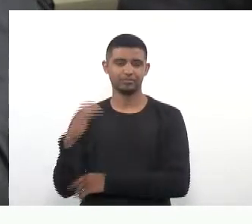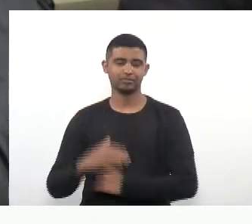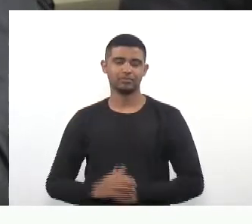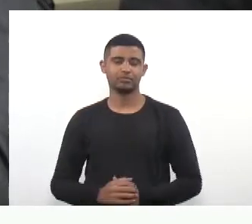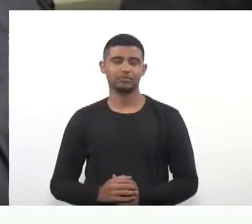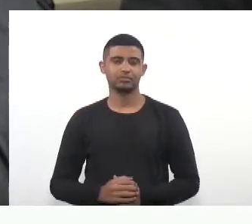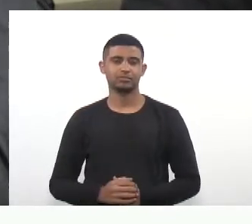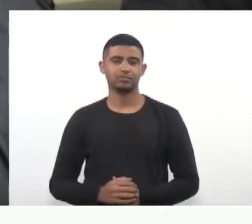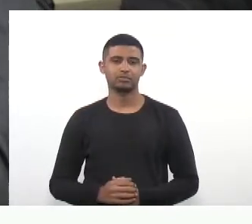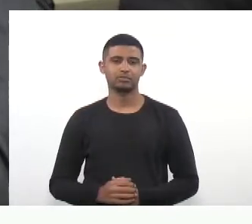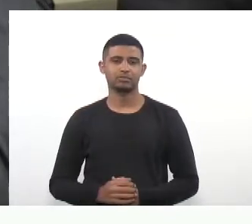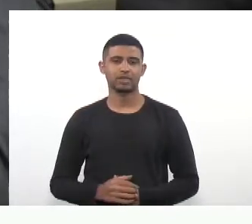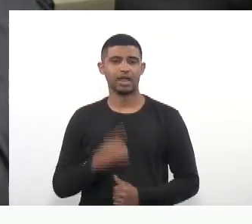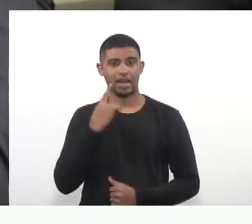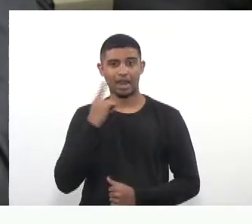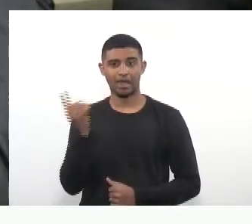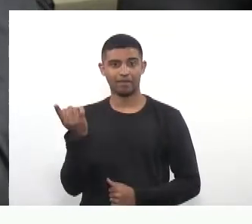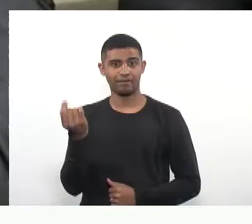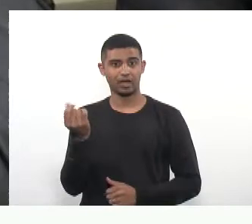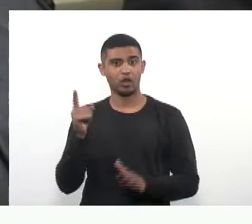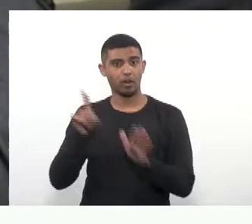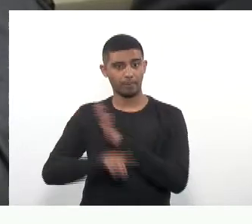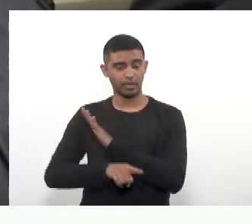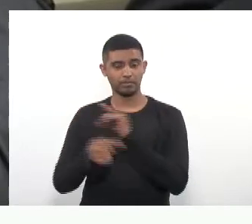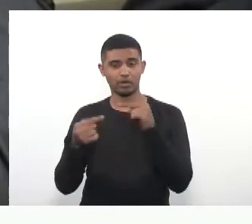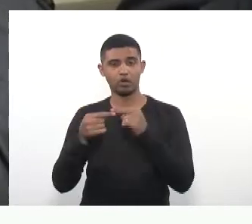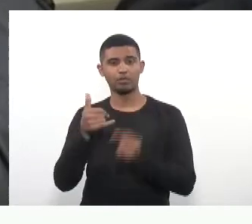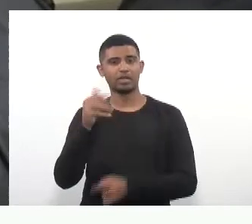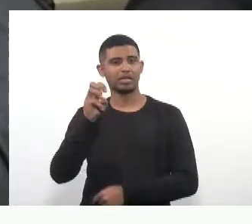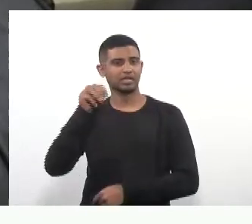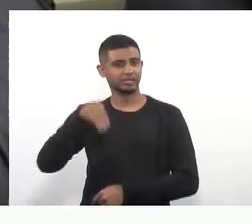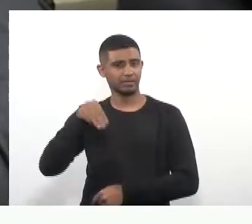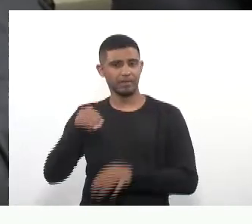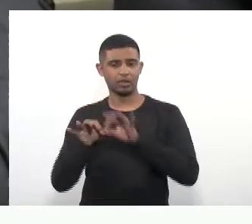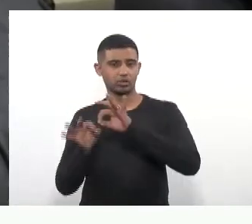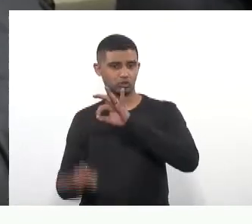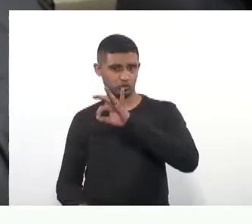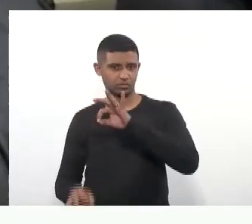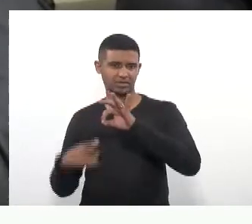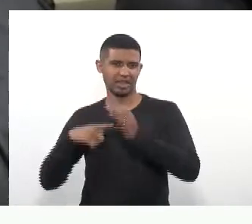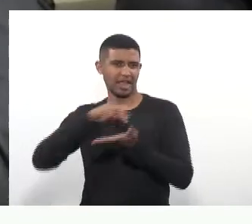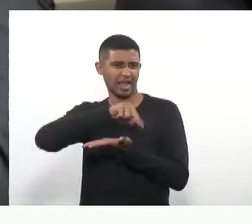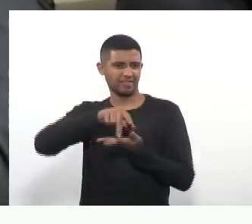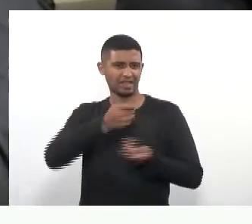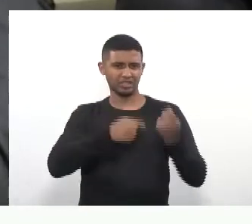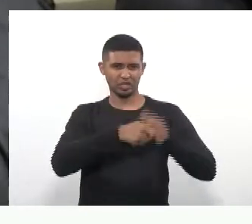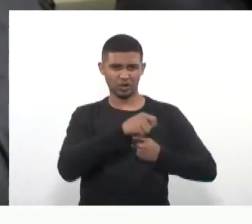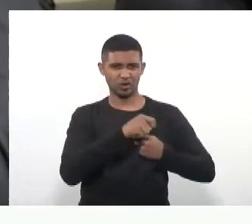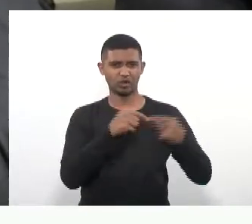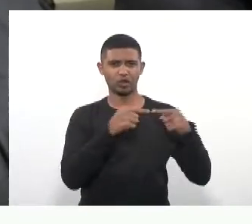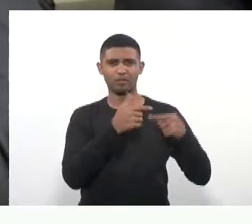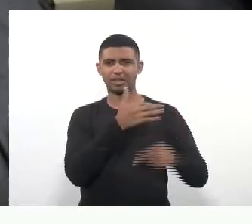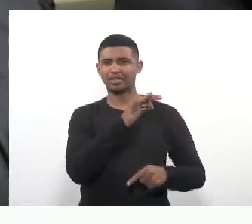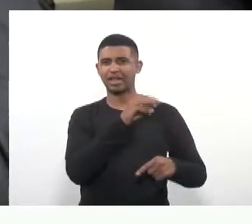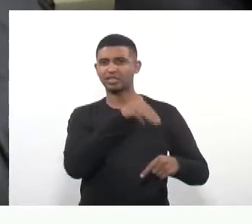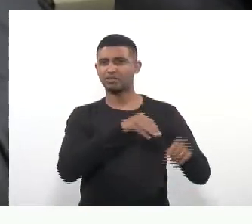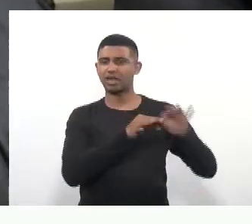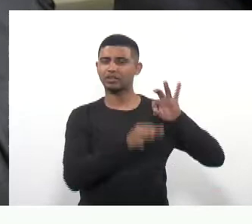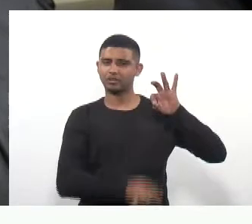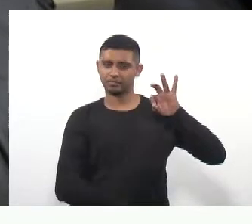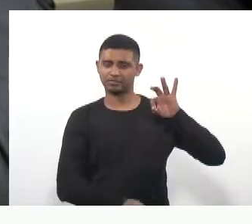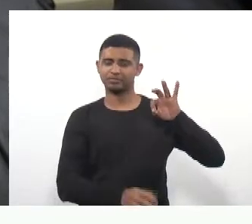cuja conta mínima é referente a 15 metros cúbicos, outros negócios que são 10, e eles são dessa